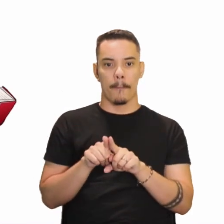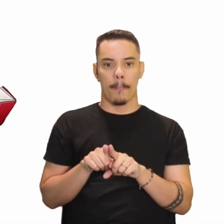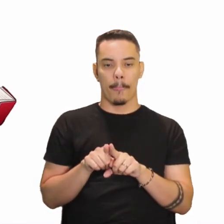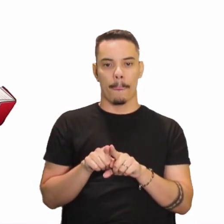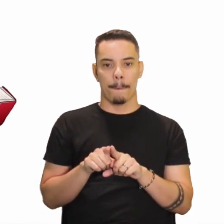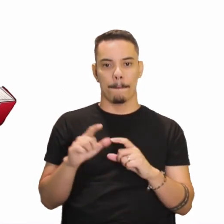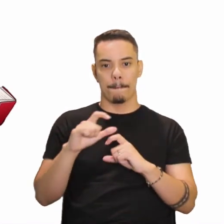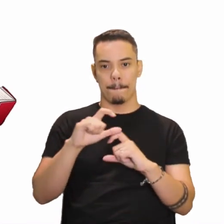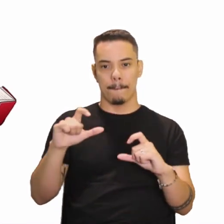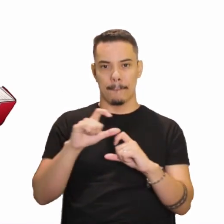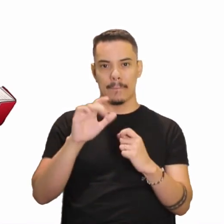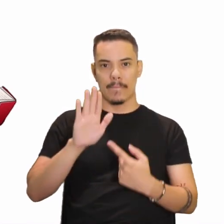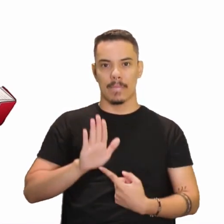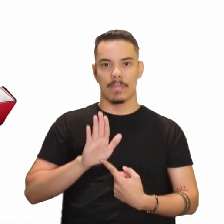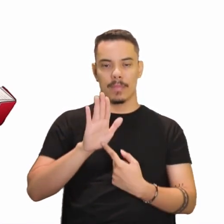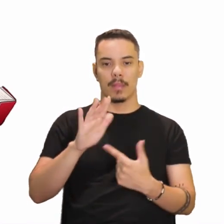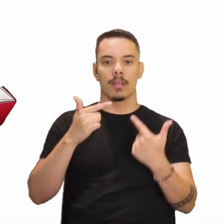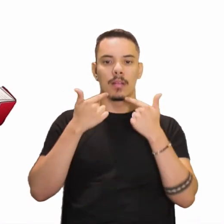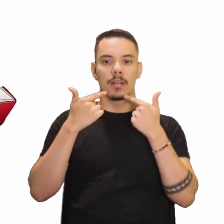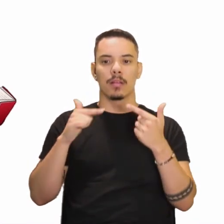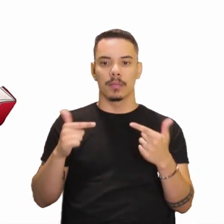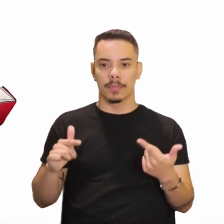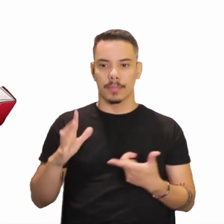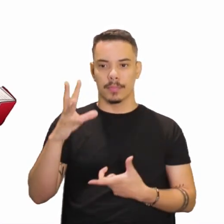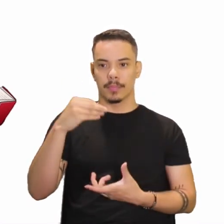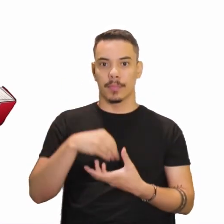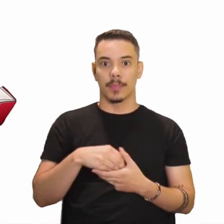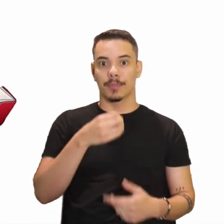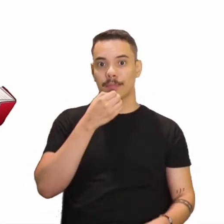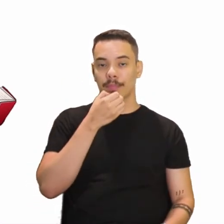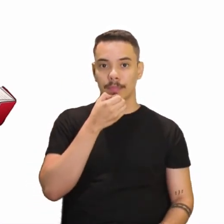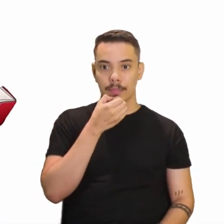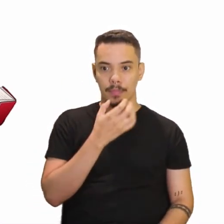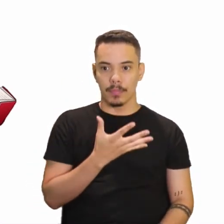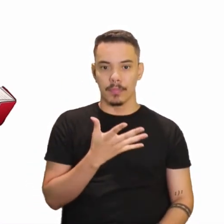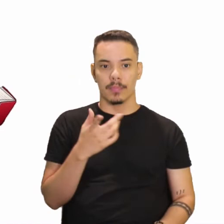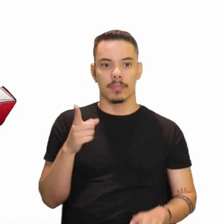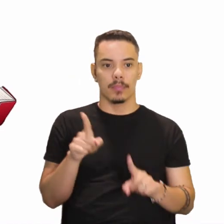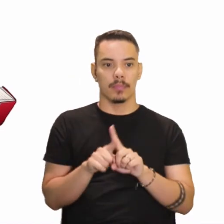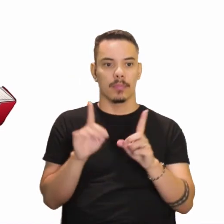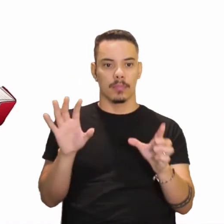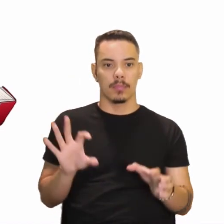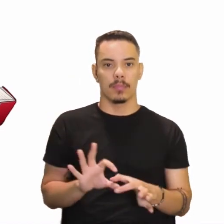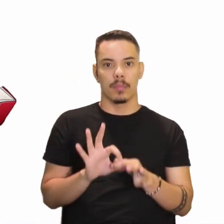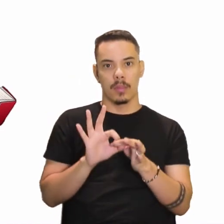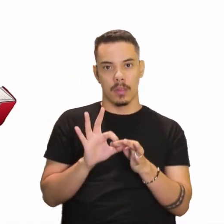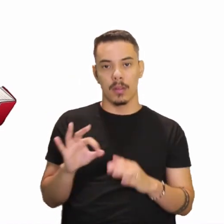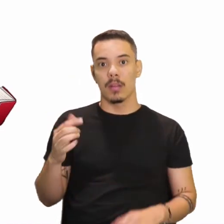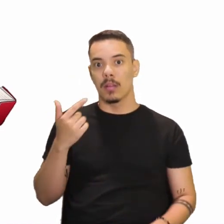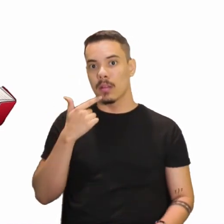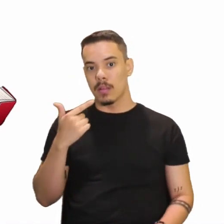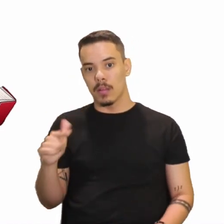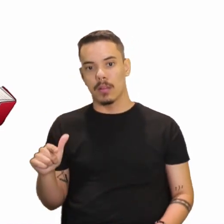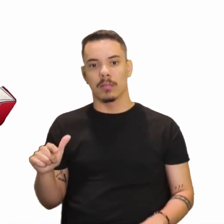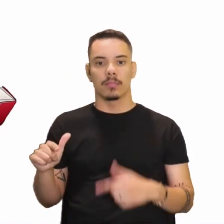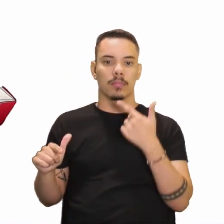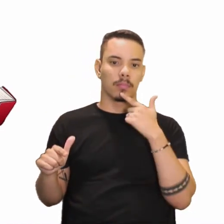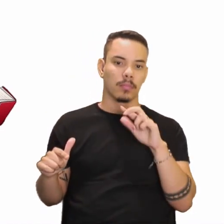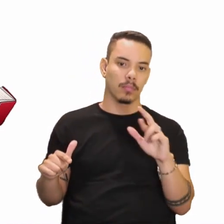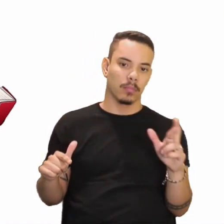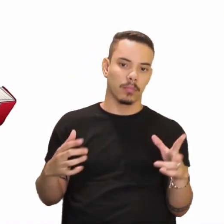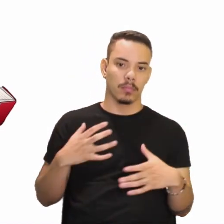as tirinhas apresenta uma linguagem permeada pelo bom humor aliando as linguagens Verbal e não-verbal para a construção